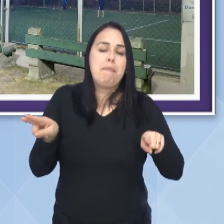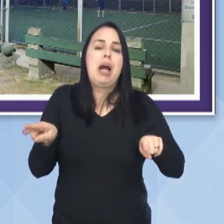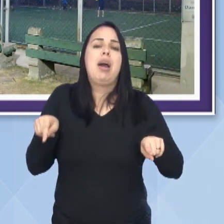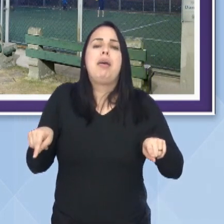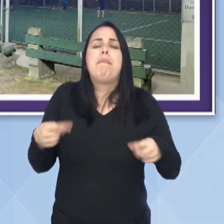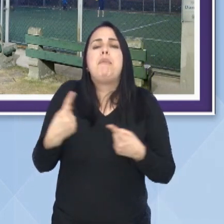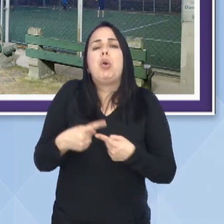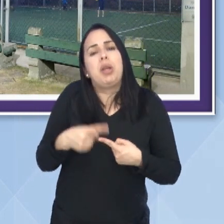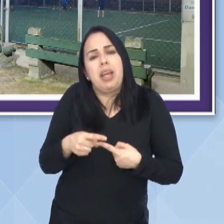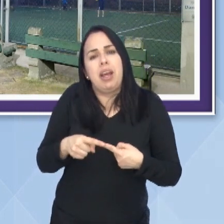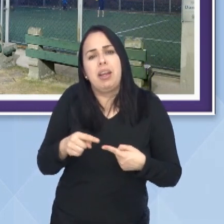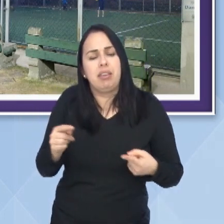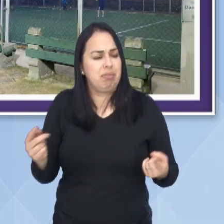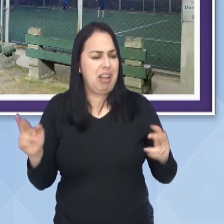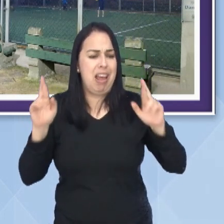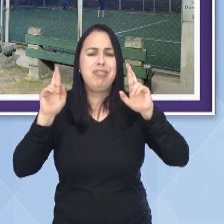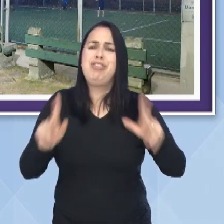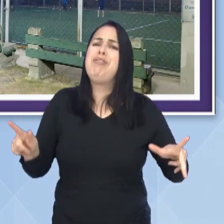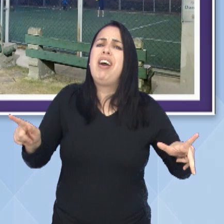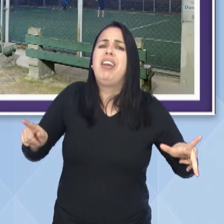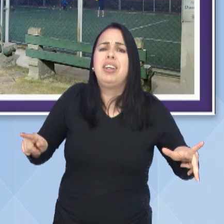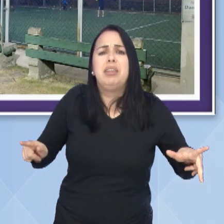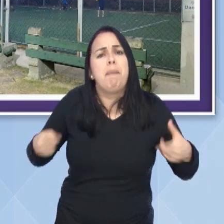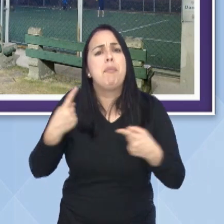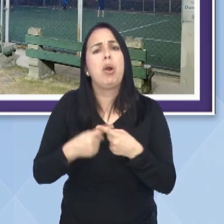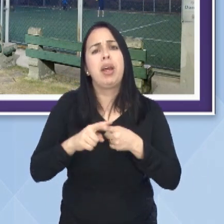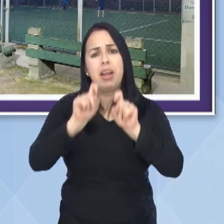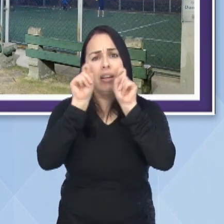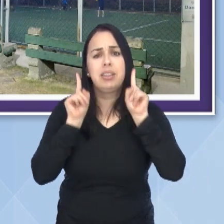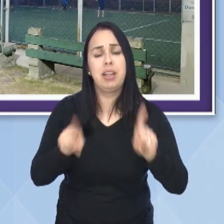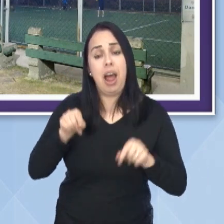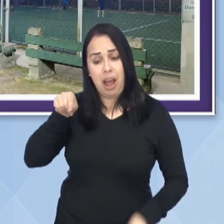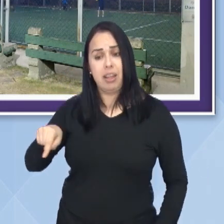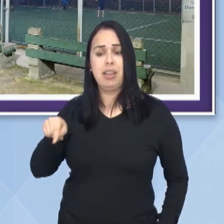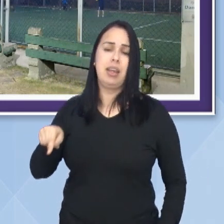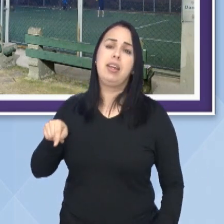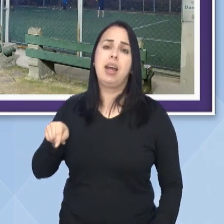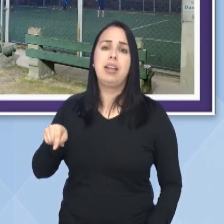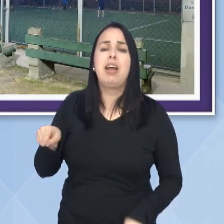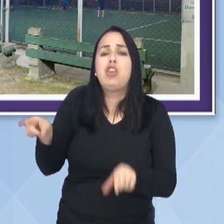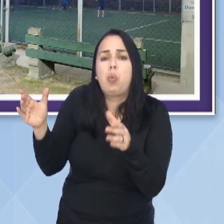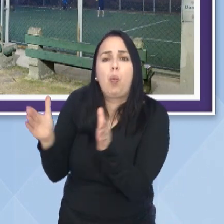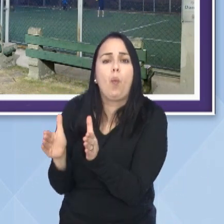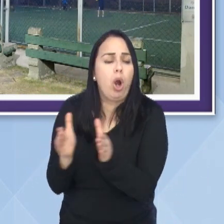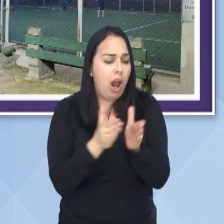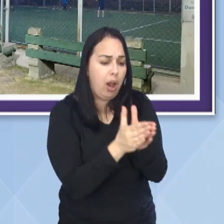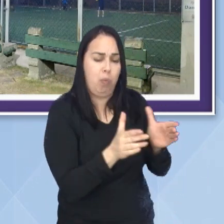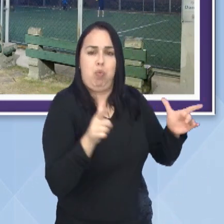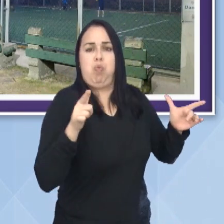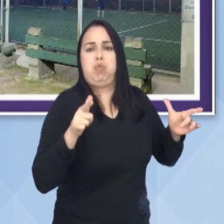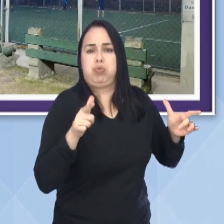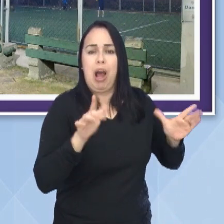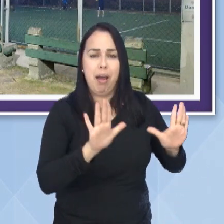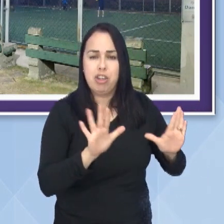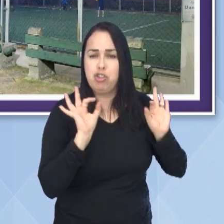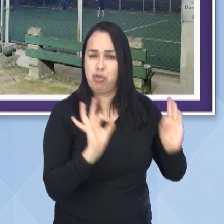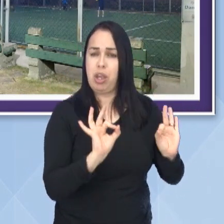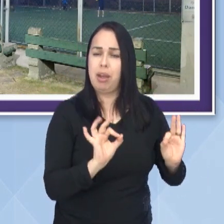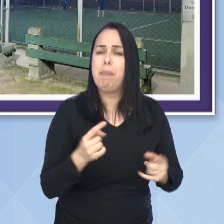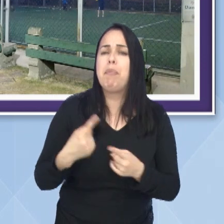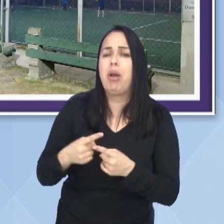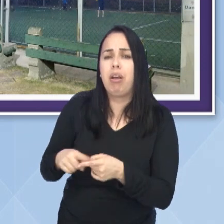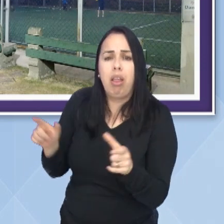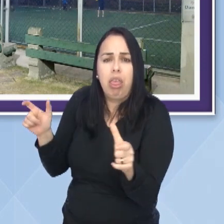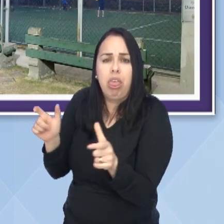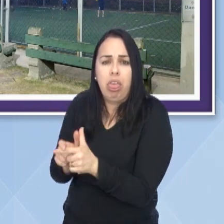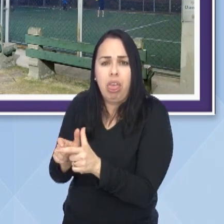sei por que essa diferença. Porque lá no Frei Galvão faz meia quadra e na Vista Verde faz uma quadra inteira. Porque lá no